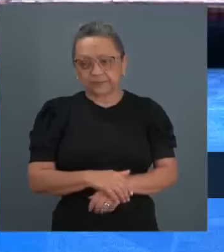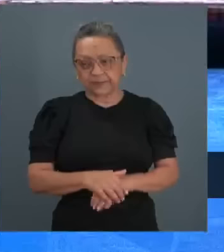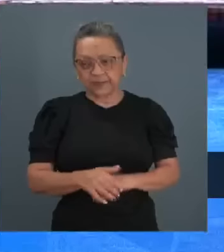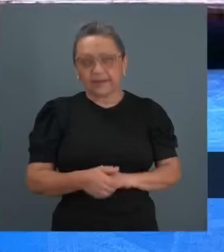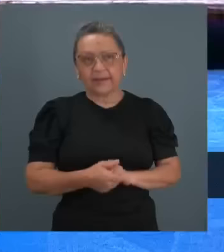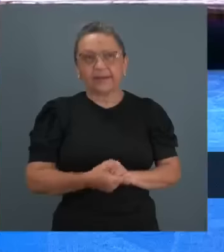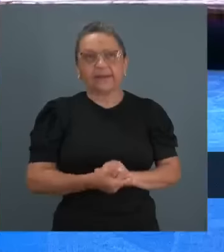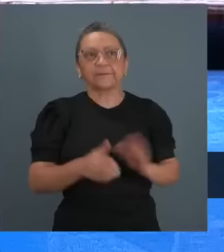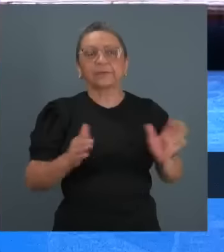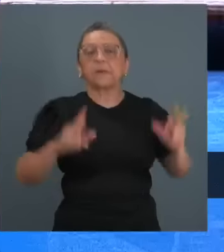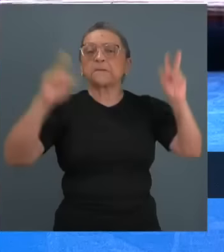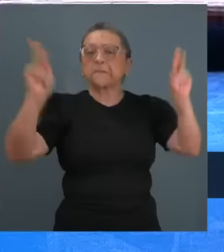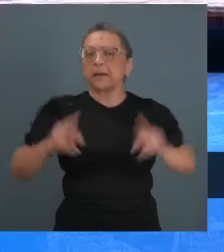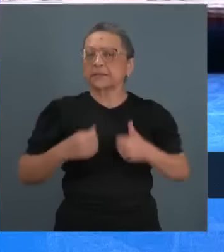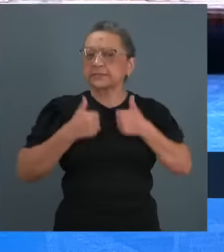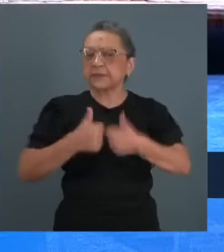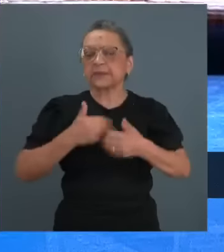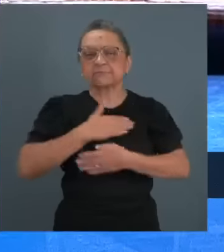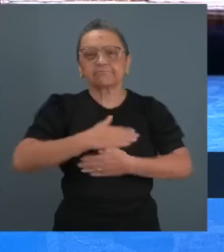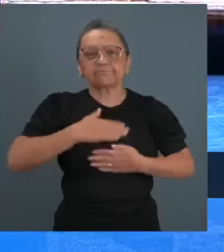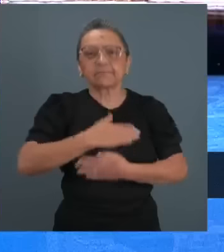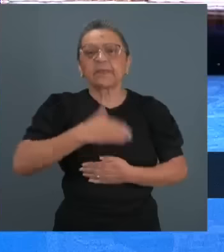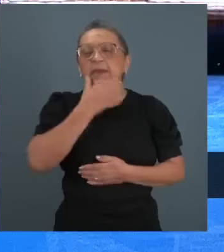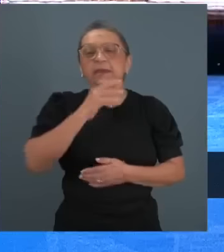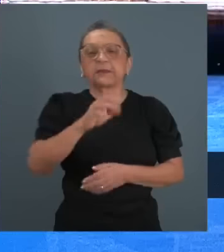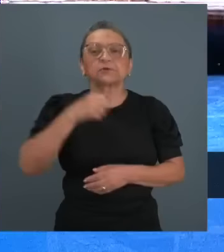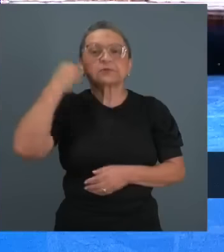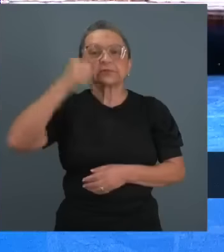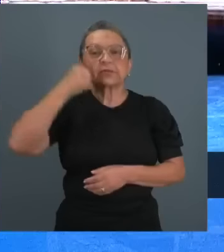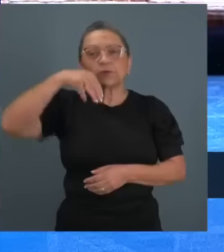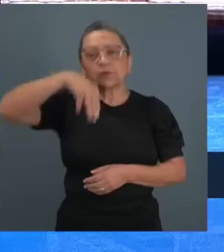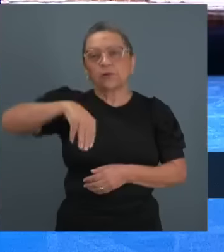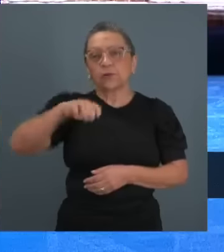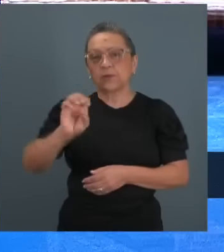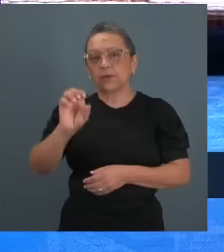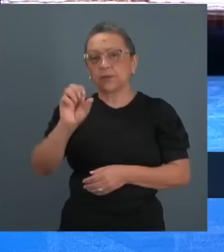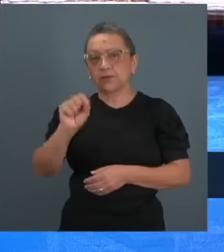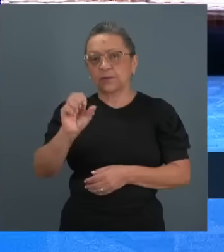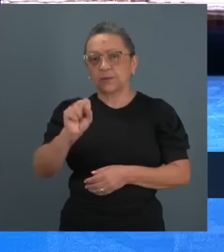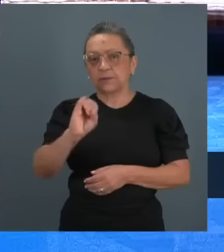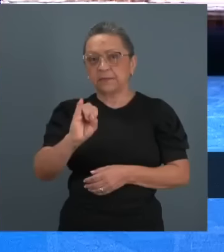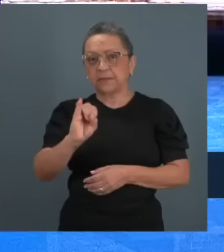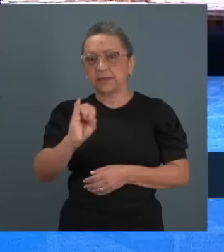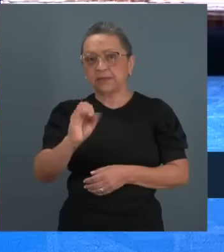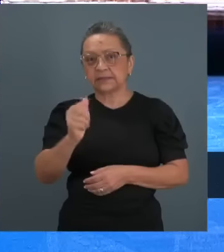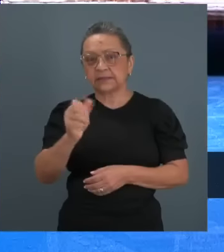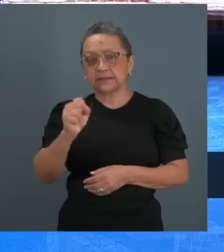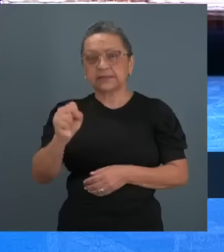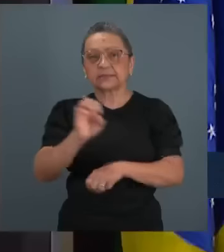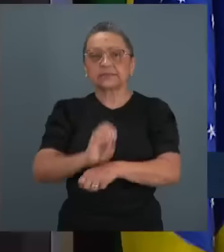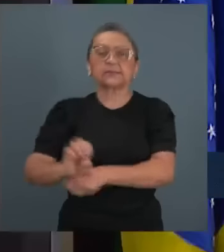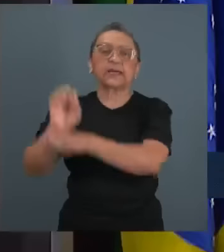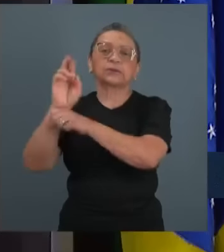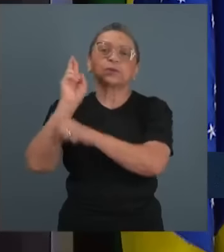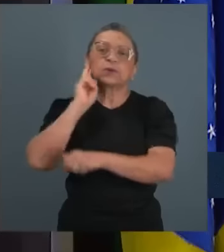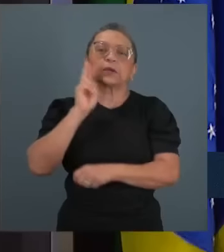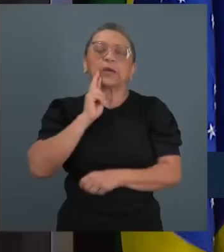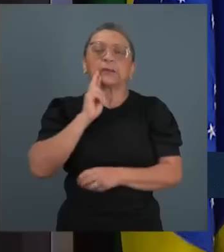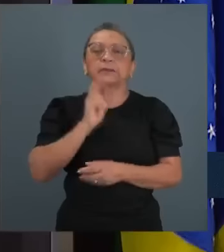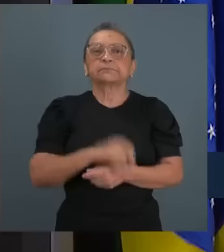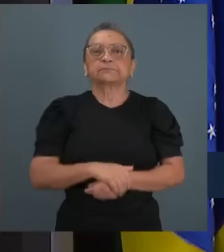Paz e bem, meu querido irmão, senador Messias de Jesus, do estado de Roraima. Muito